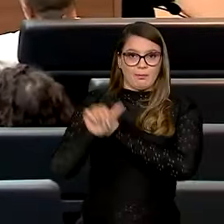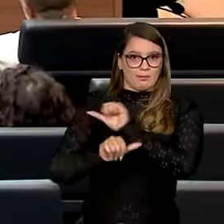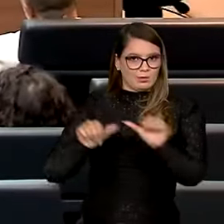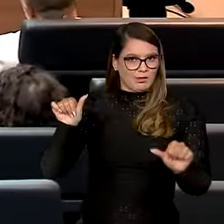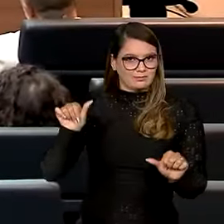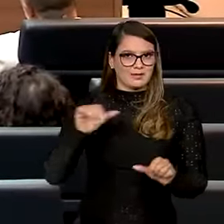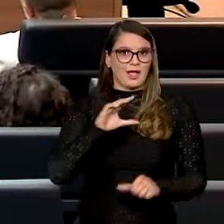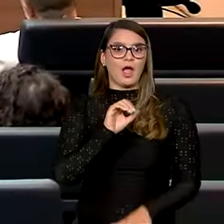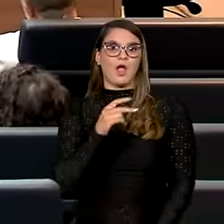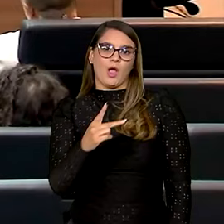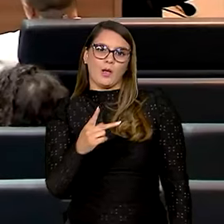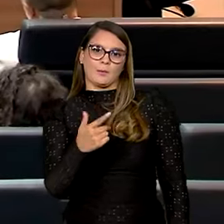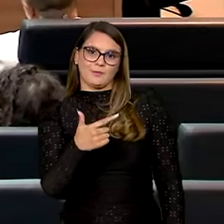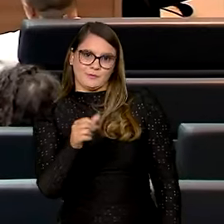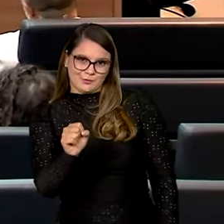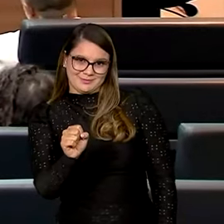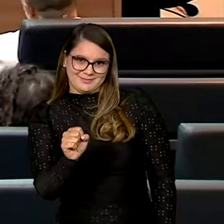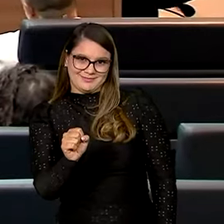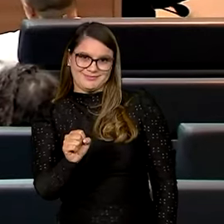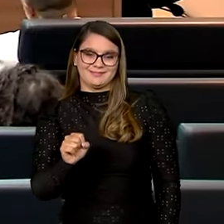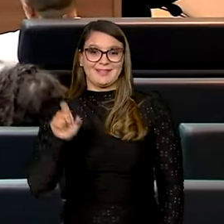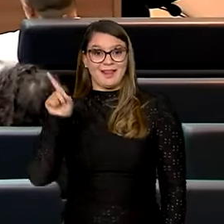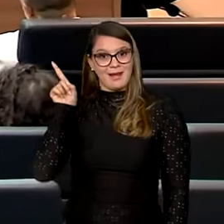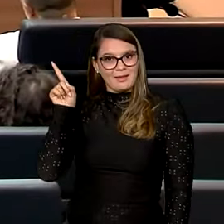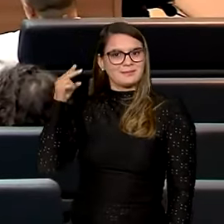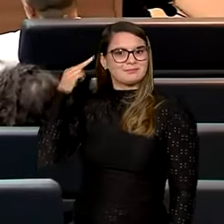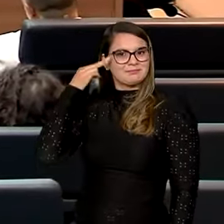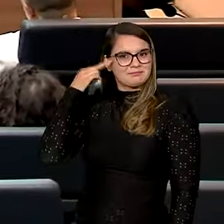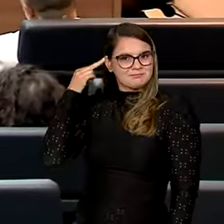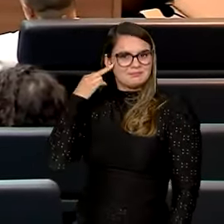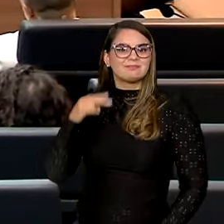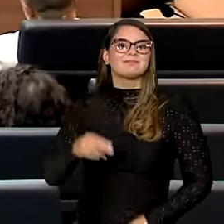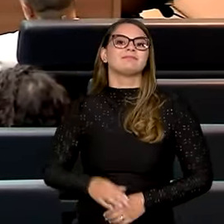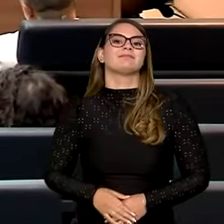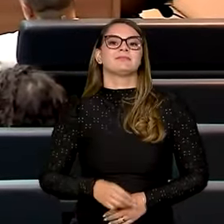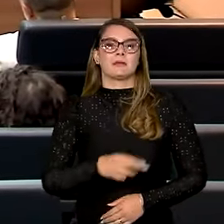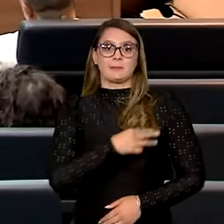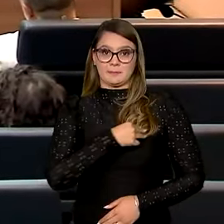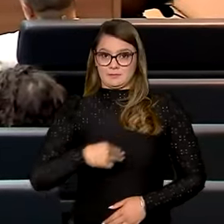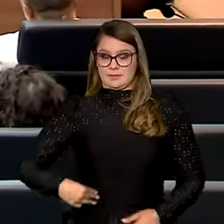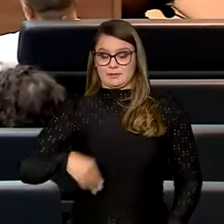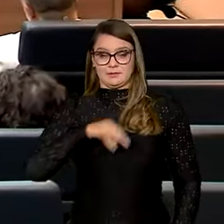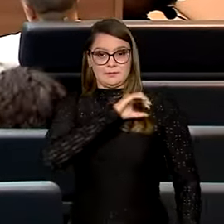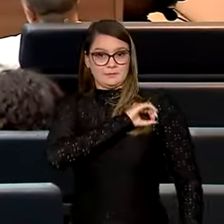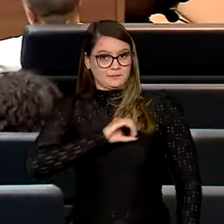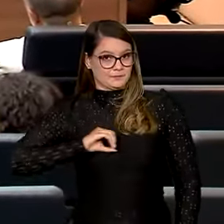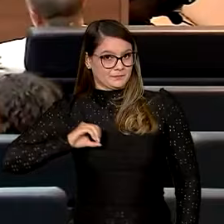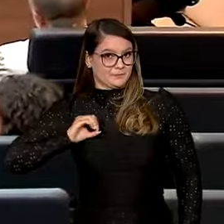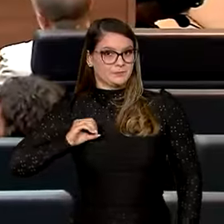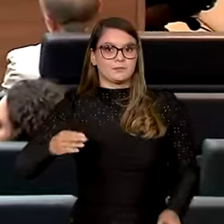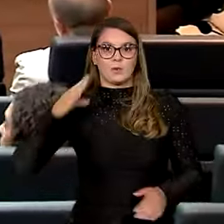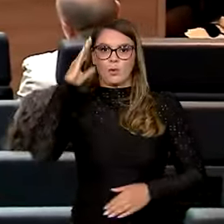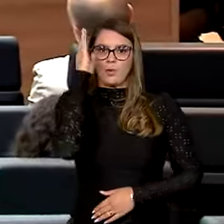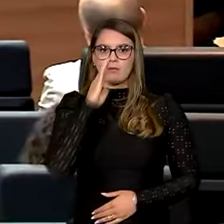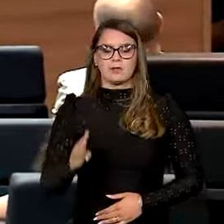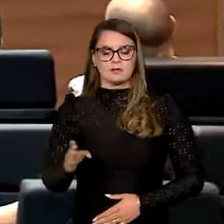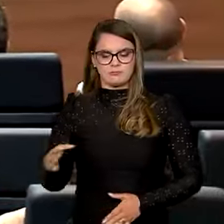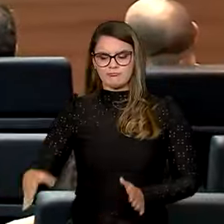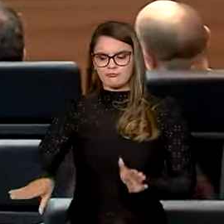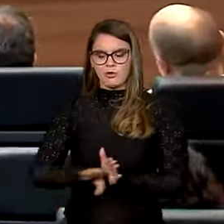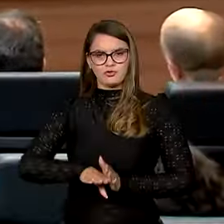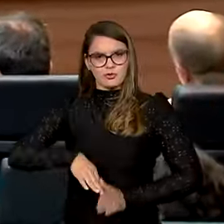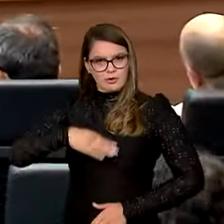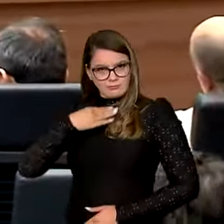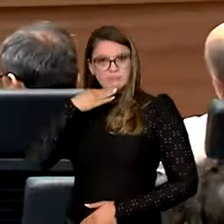a COP28, nos Emirados Árabes. Para a ministra Marina Silva, o Brasil chegará de cabeça